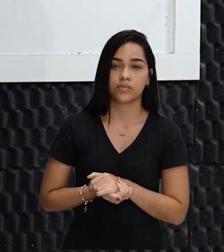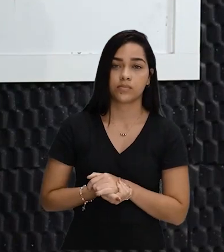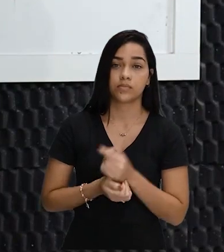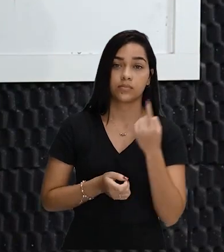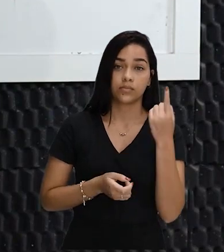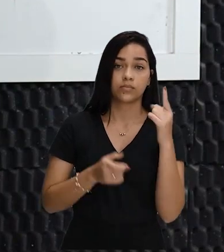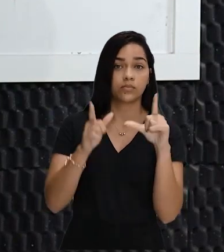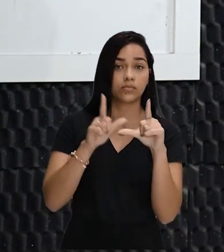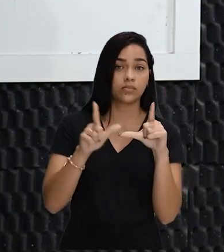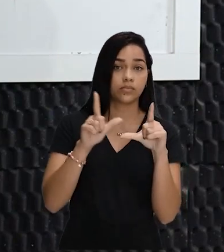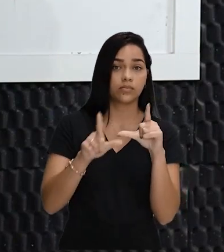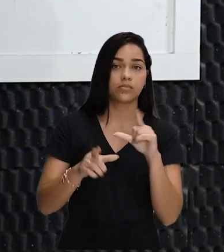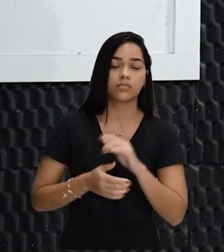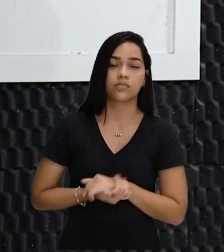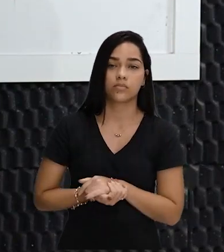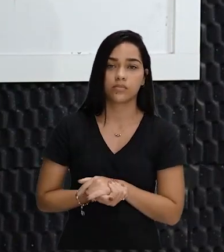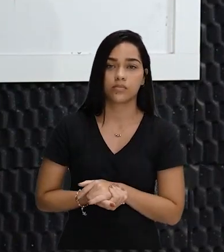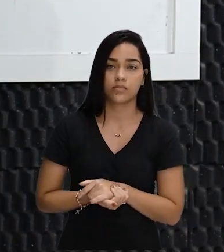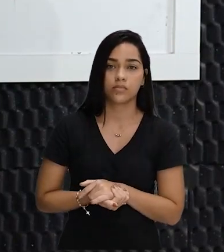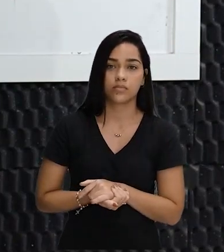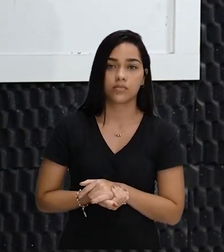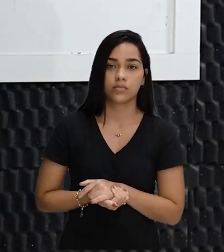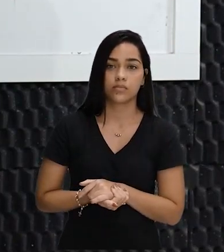com a letra Só